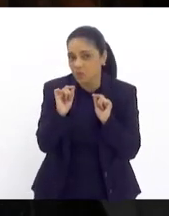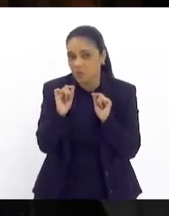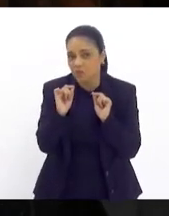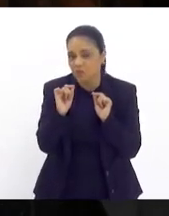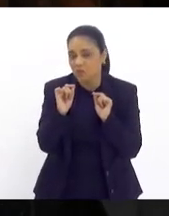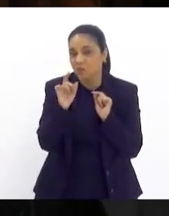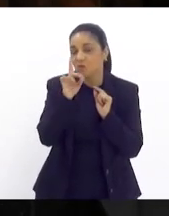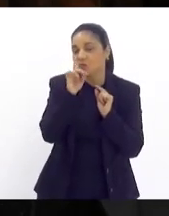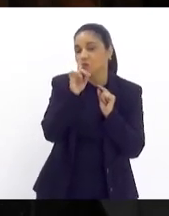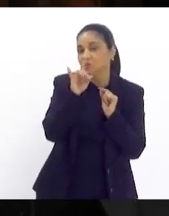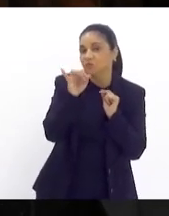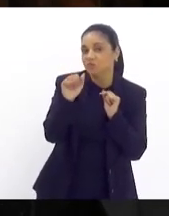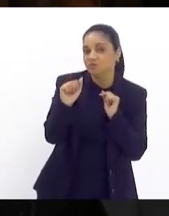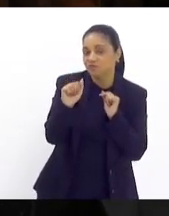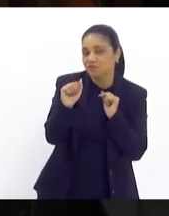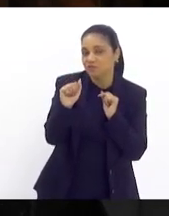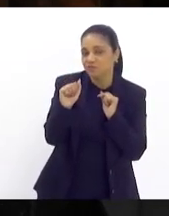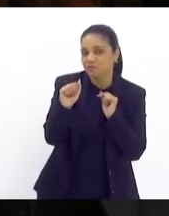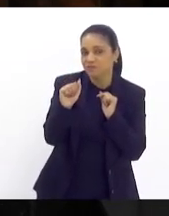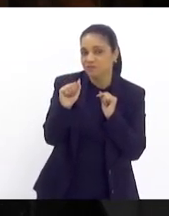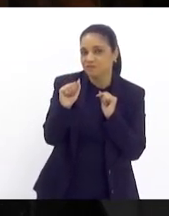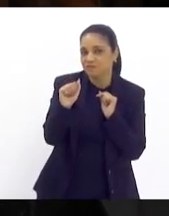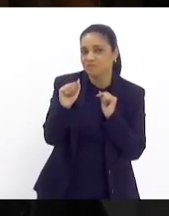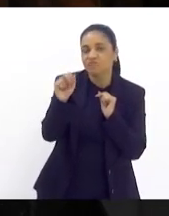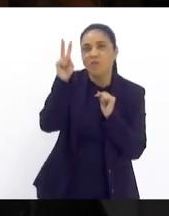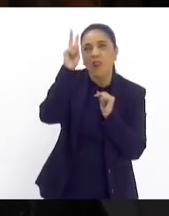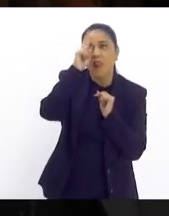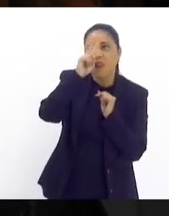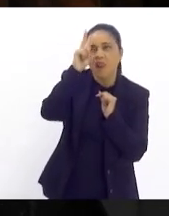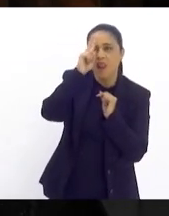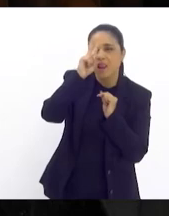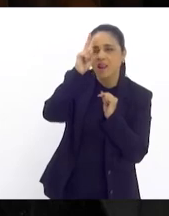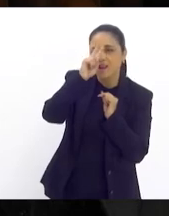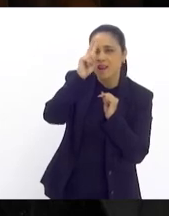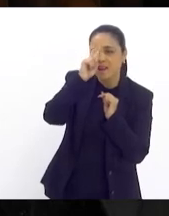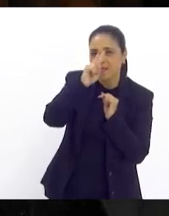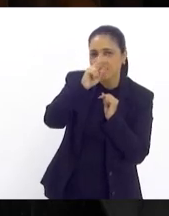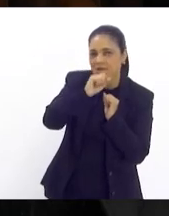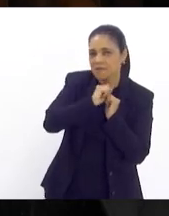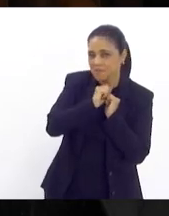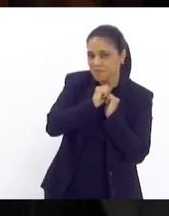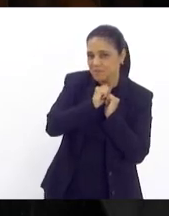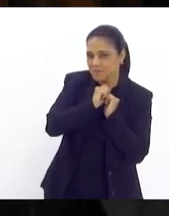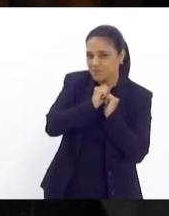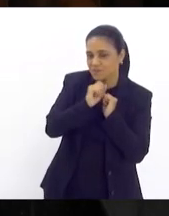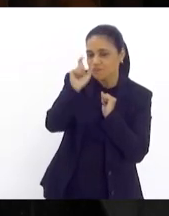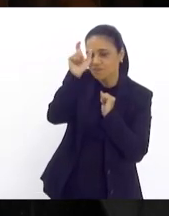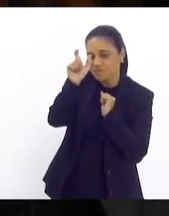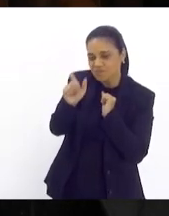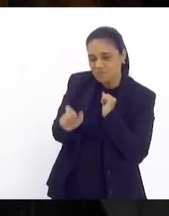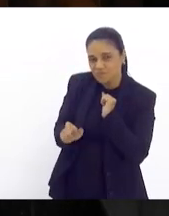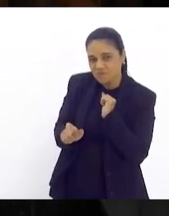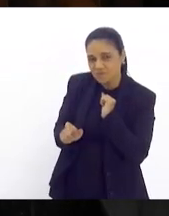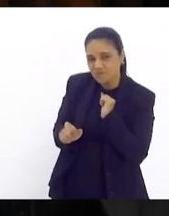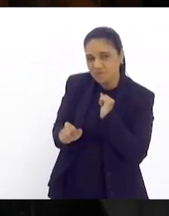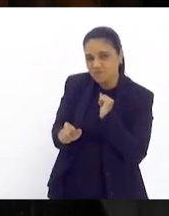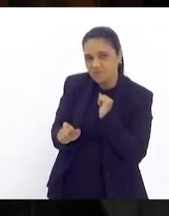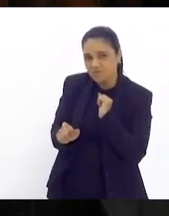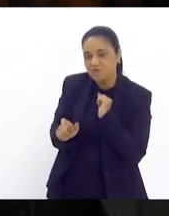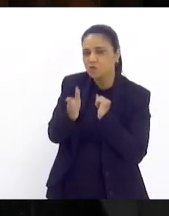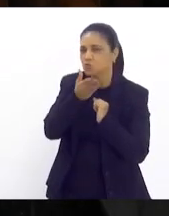a data de relembrarmos a figura revolucionária